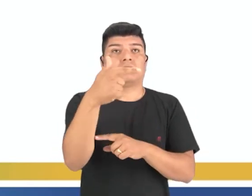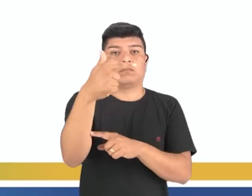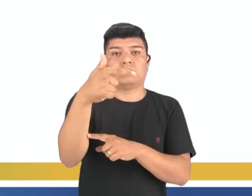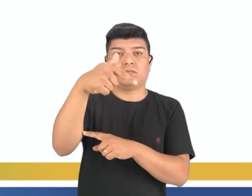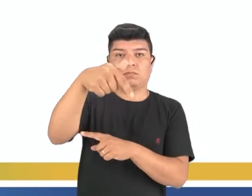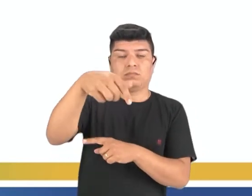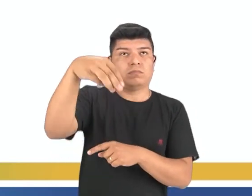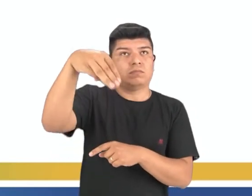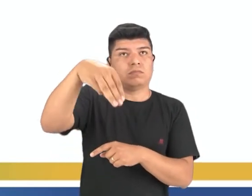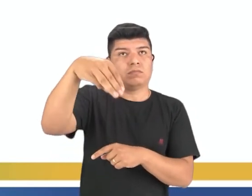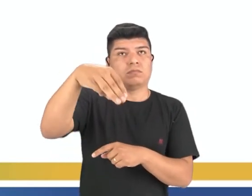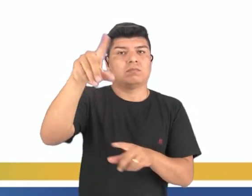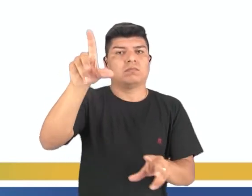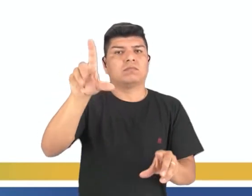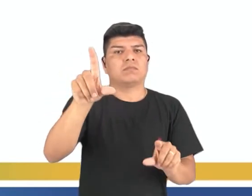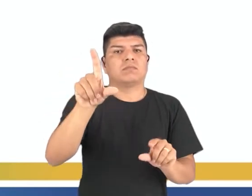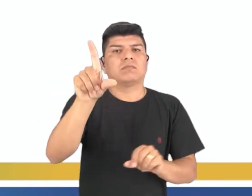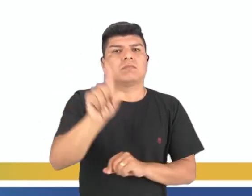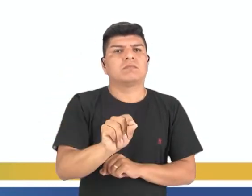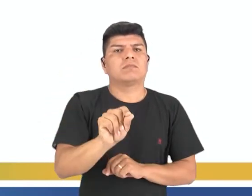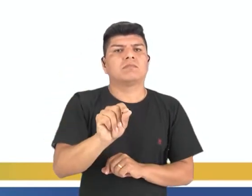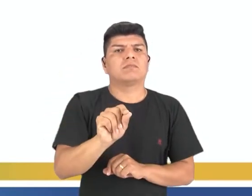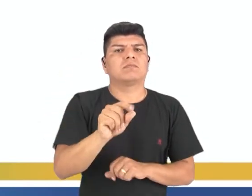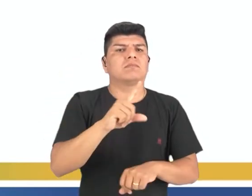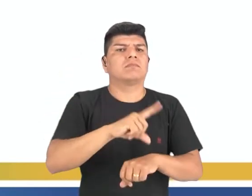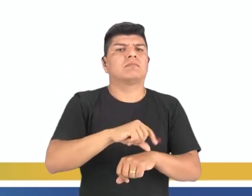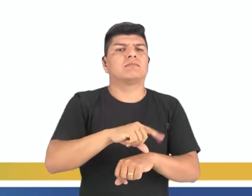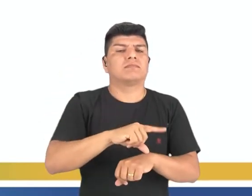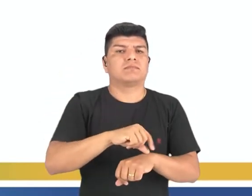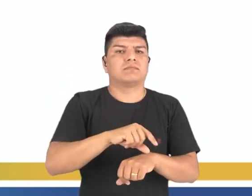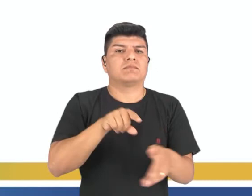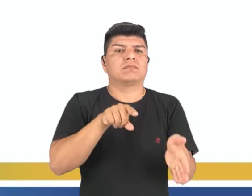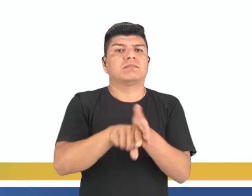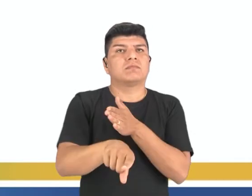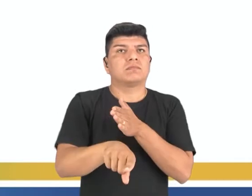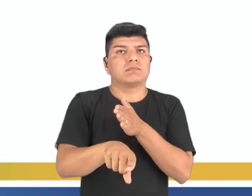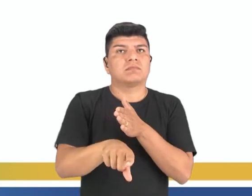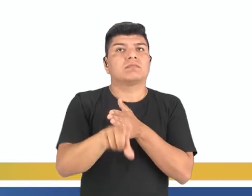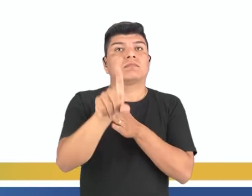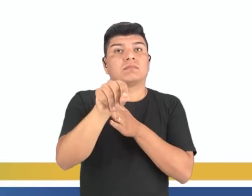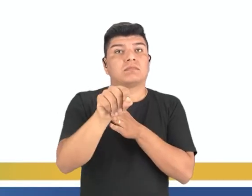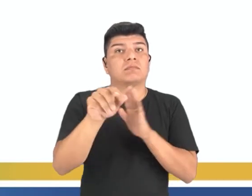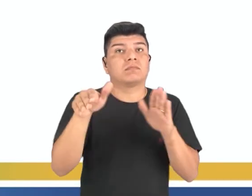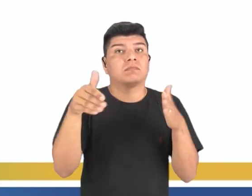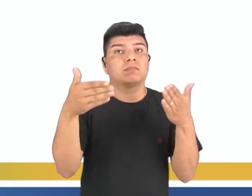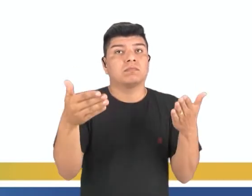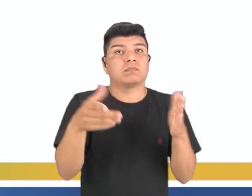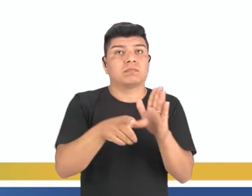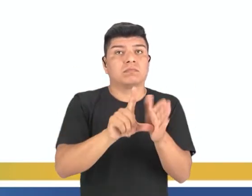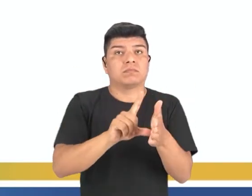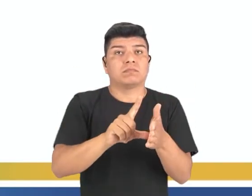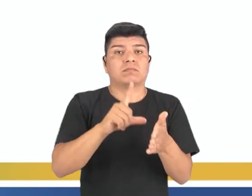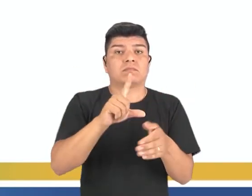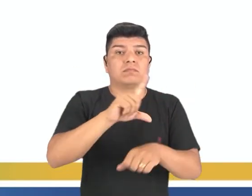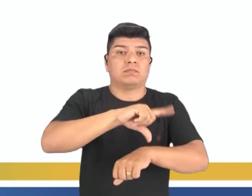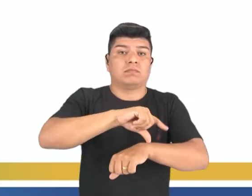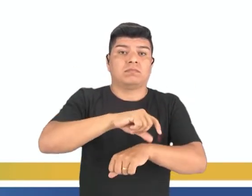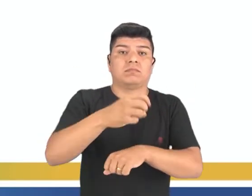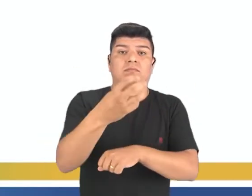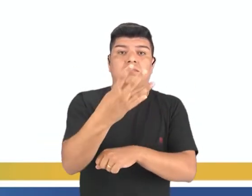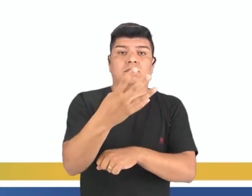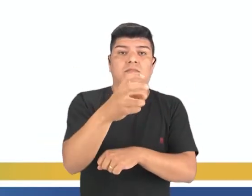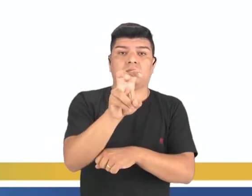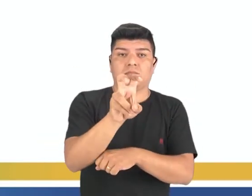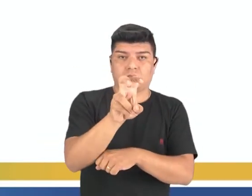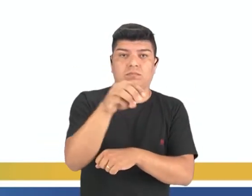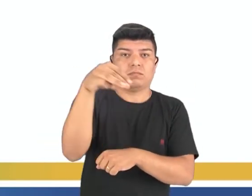ele ficou reduzido em quanto tempo? Que é essa a nossa pergunta lá da nossa questão. Então, antes o tempo era de 45 minutos,